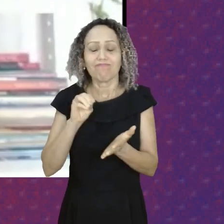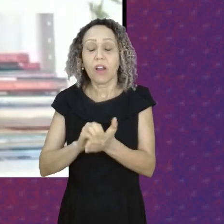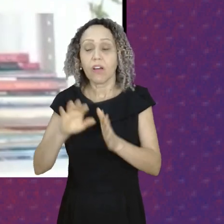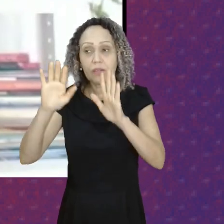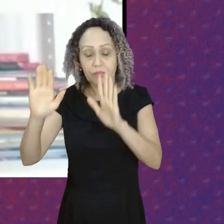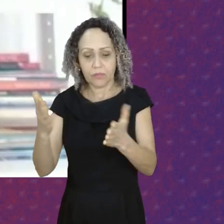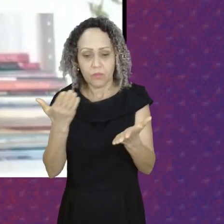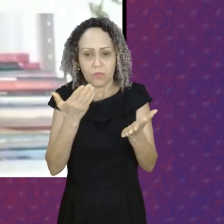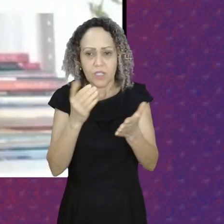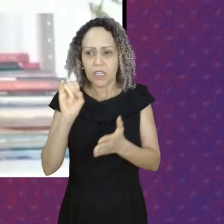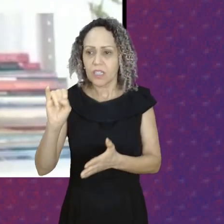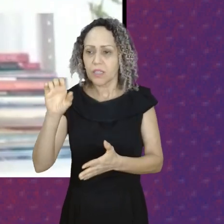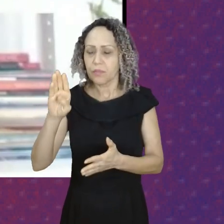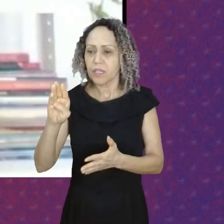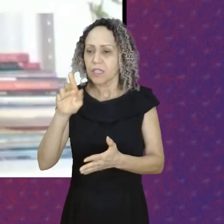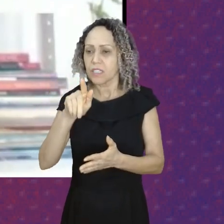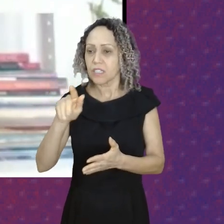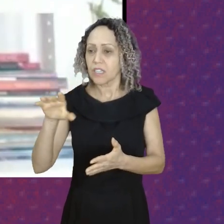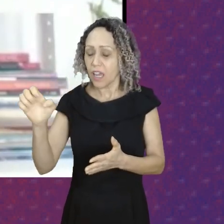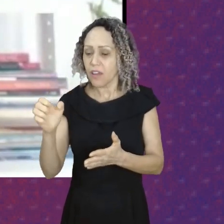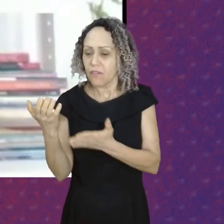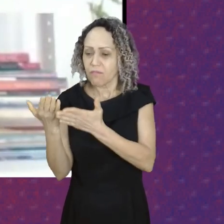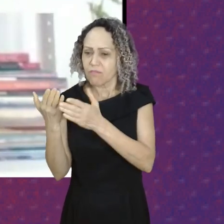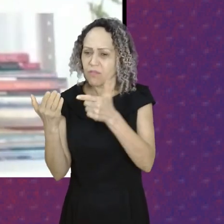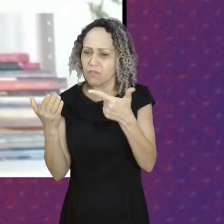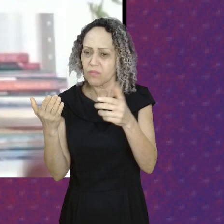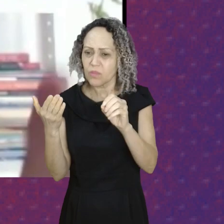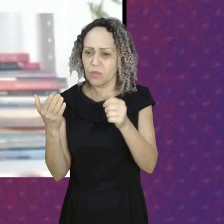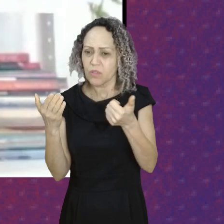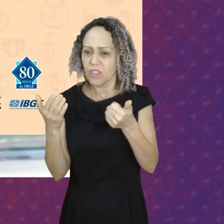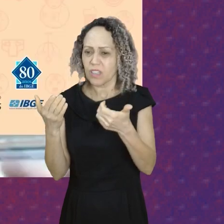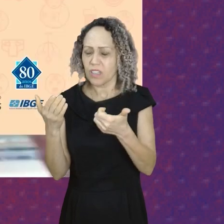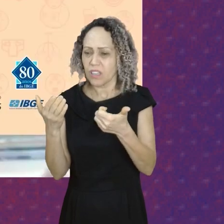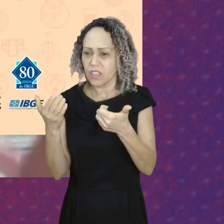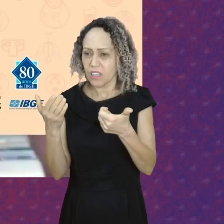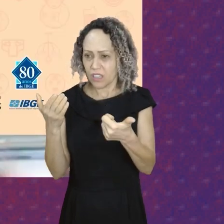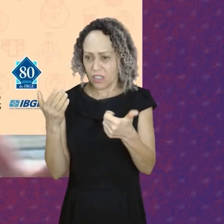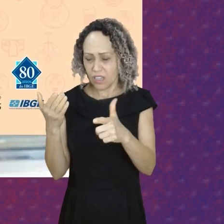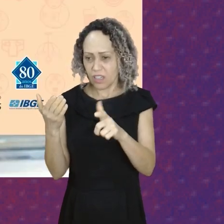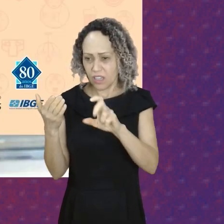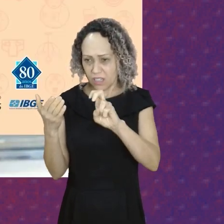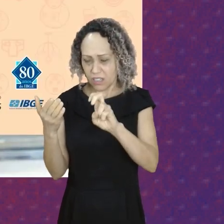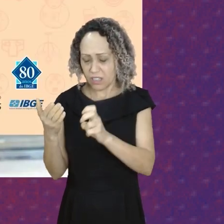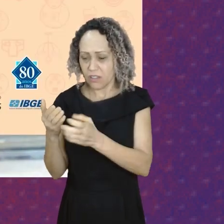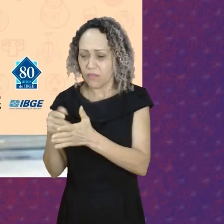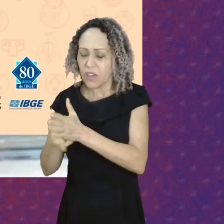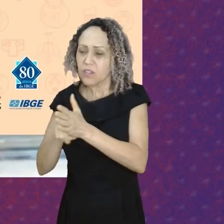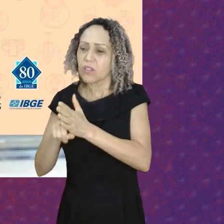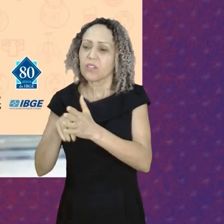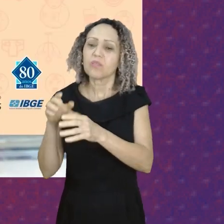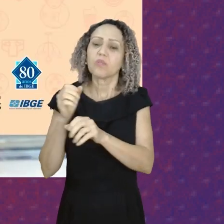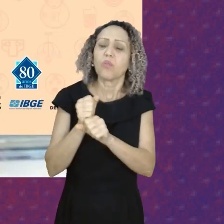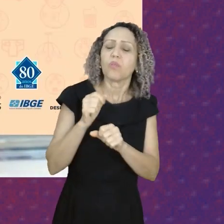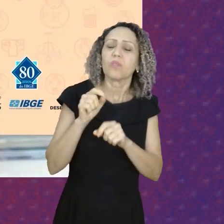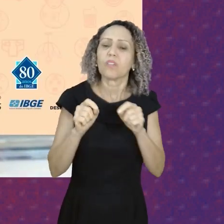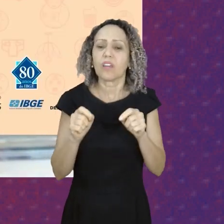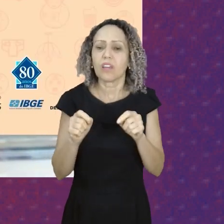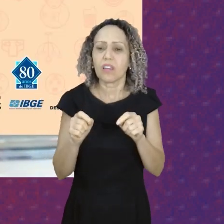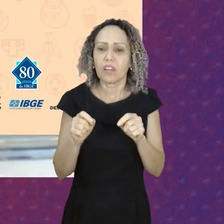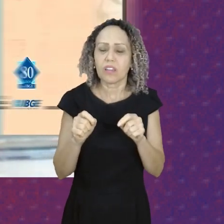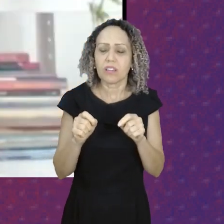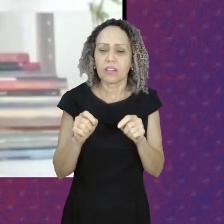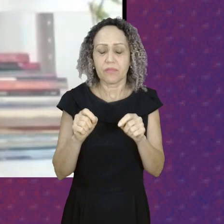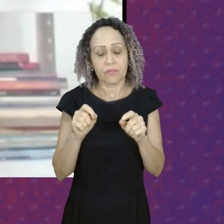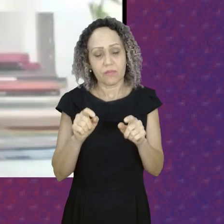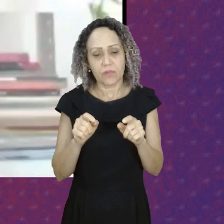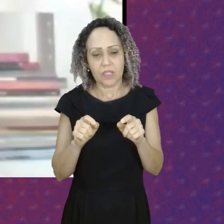pelo IBGE, um estudo suplementar que se chamou Aspectos dos Cuidados das Crianças com menos de 4 anos de